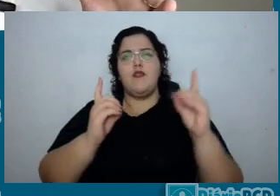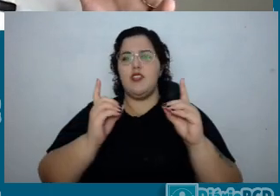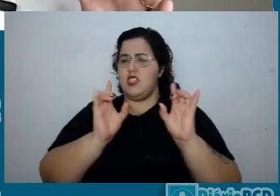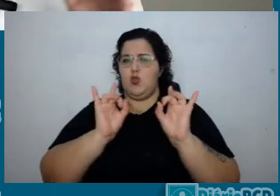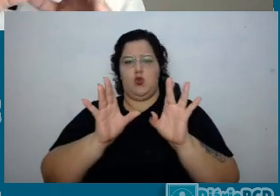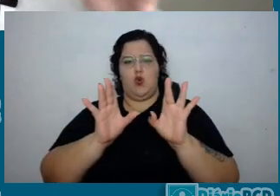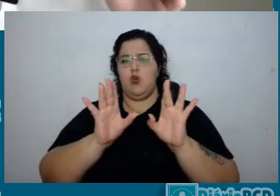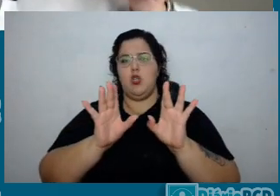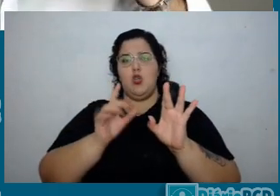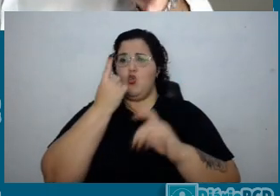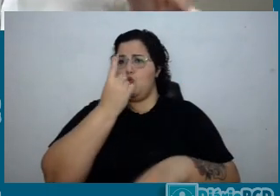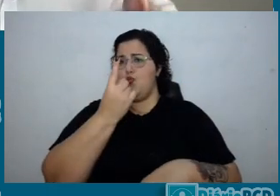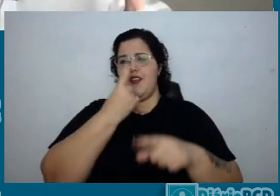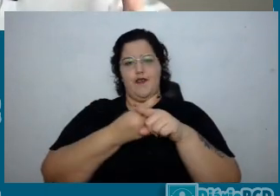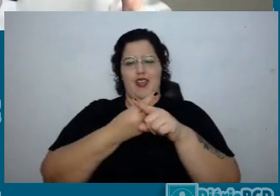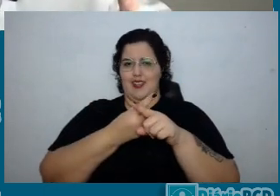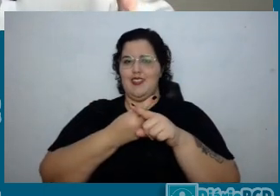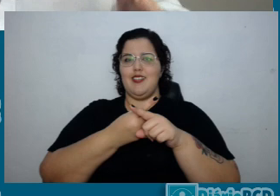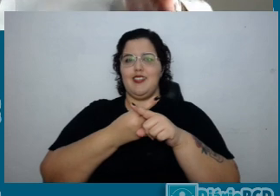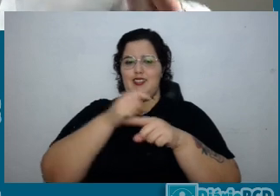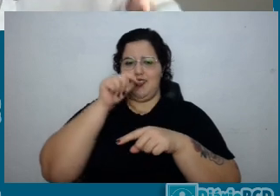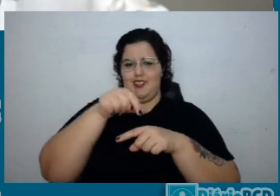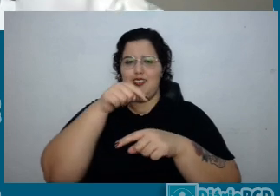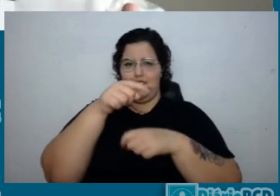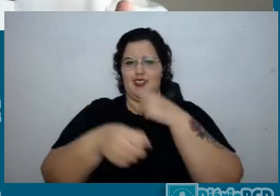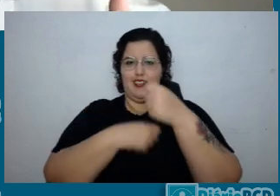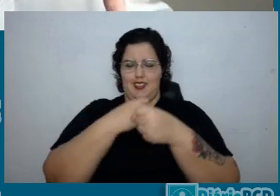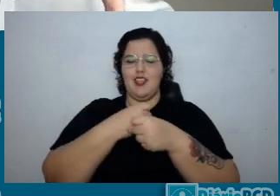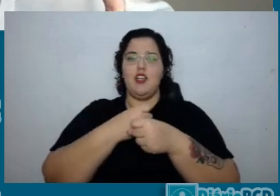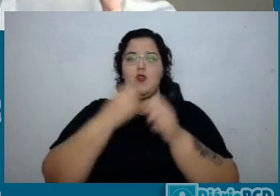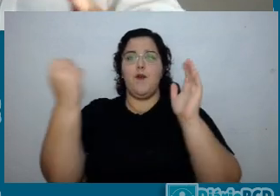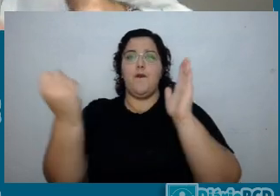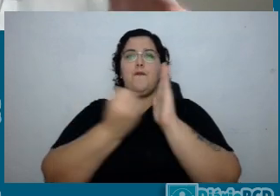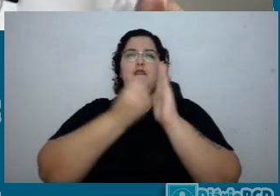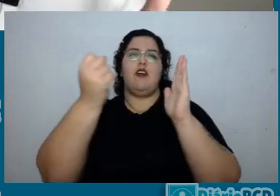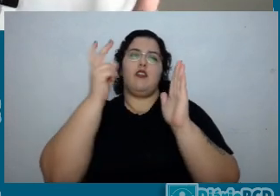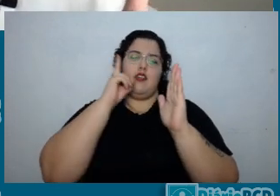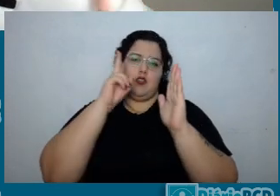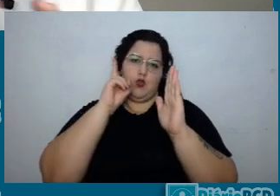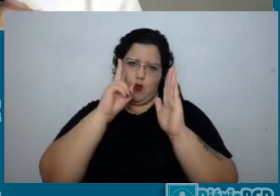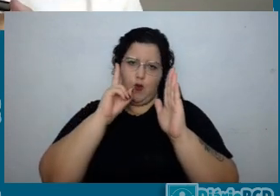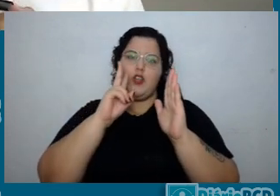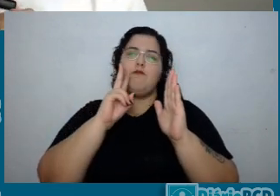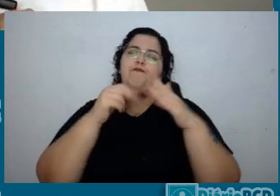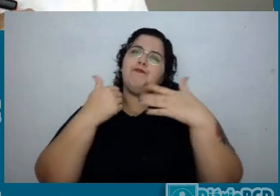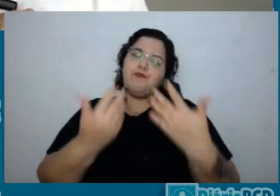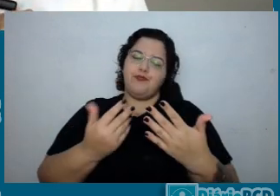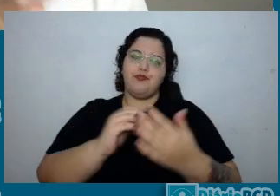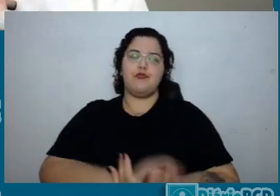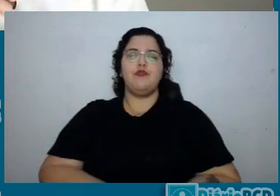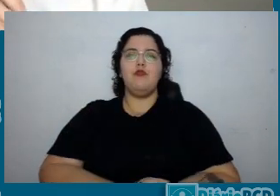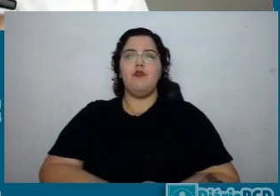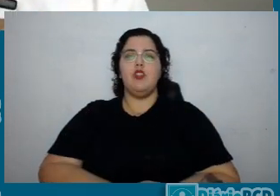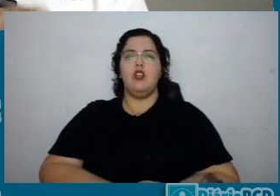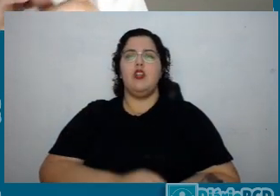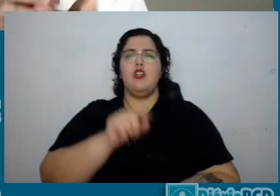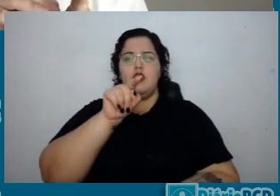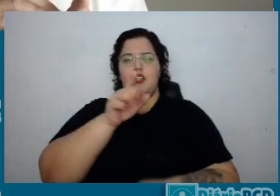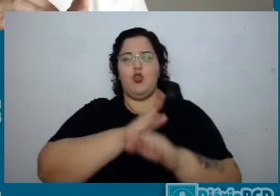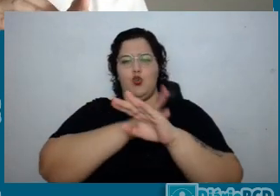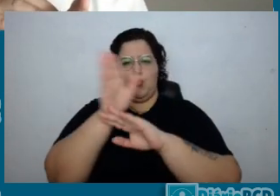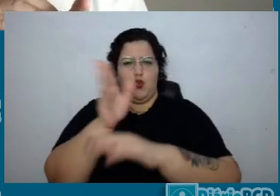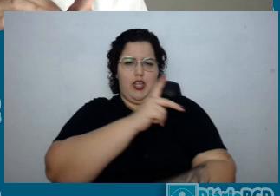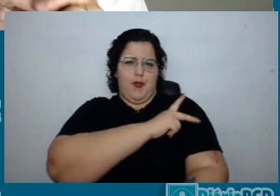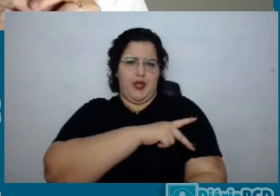isso. Nós só temos numa conferência, neste evento, um marco histórico. Não é? Mas, enfim, você esteve